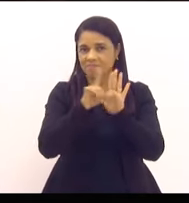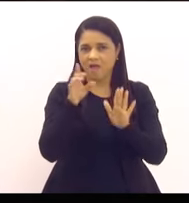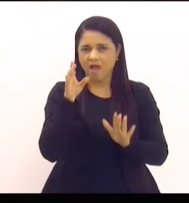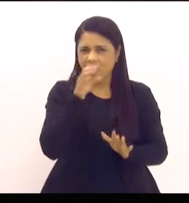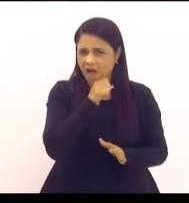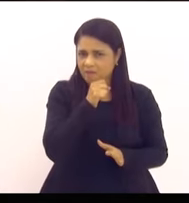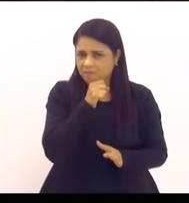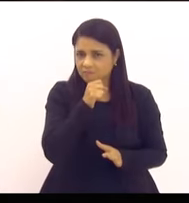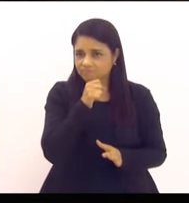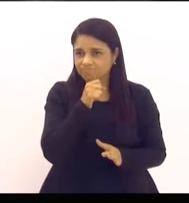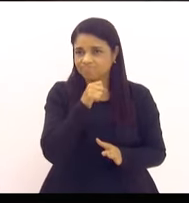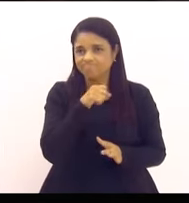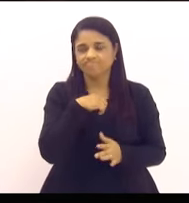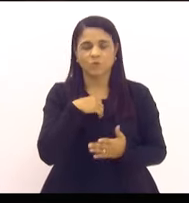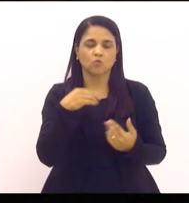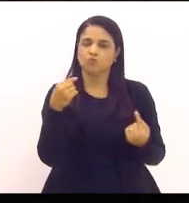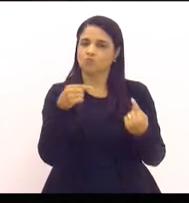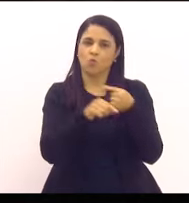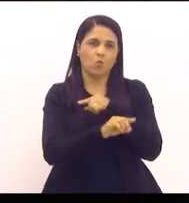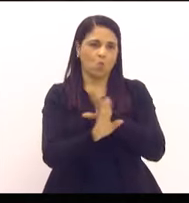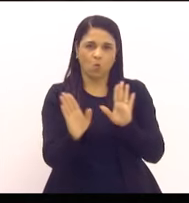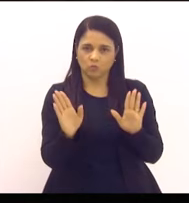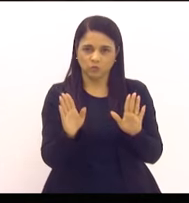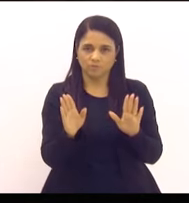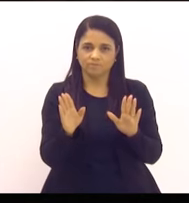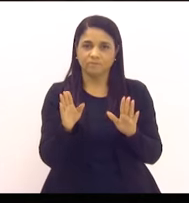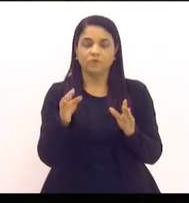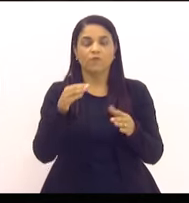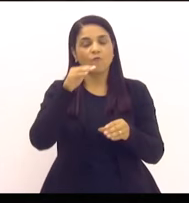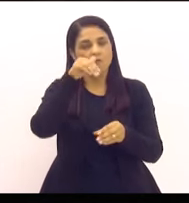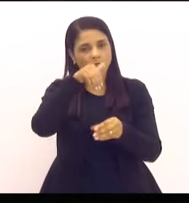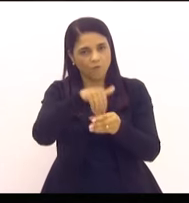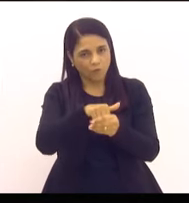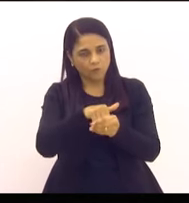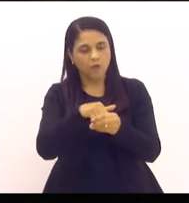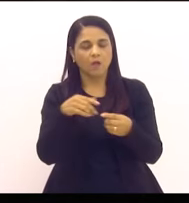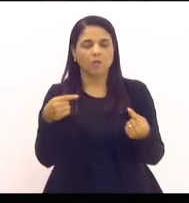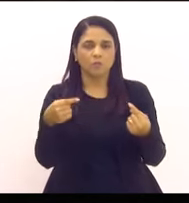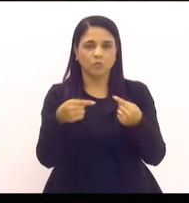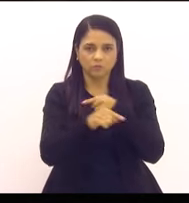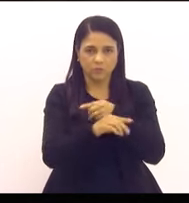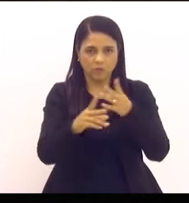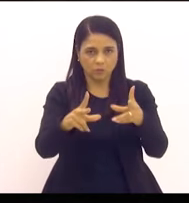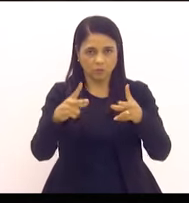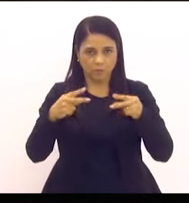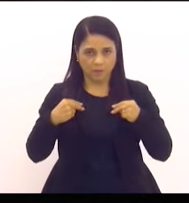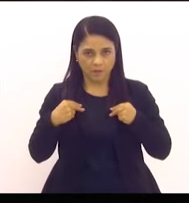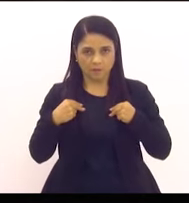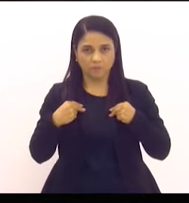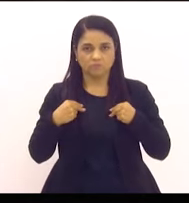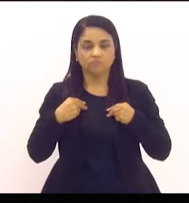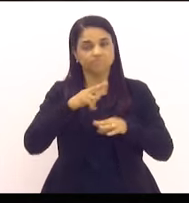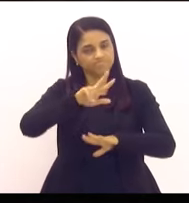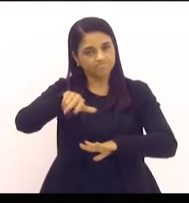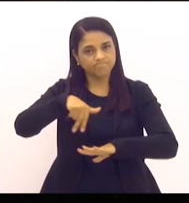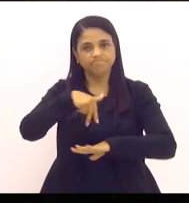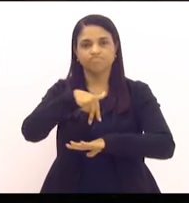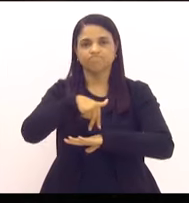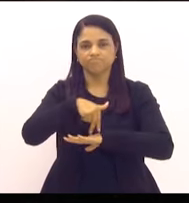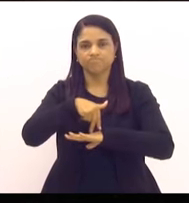não posso concordar. Vou votar contrário no mérito e estou me posicionando